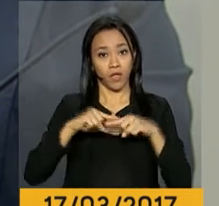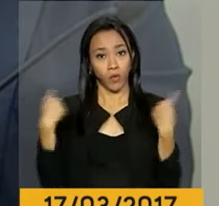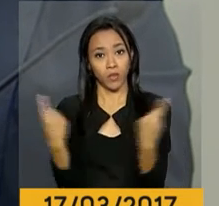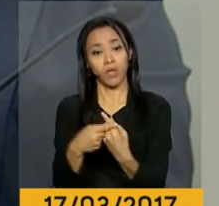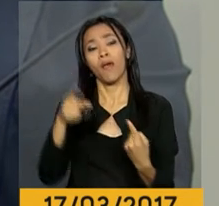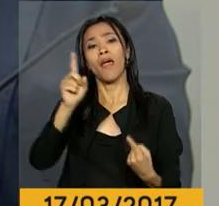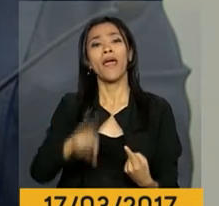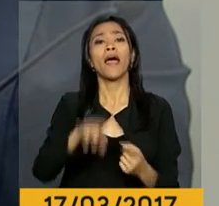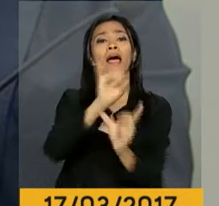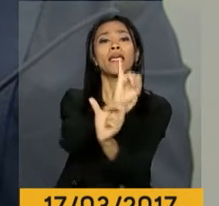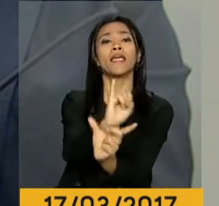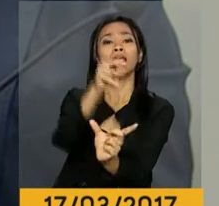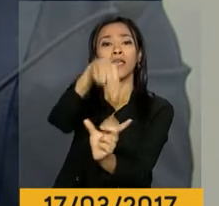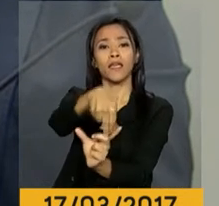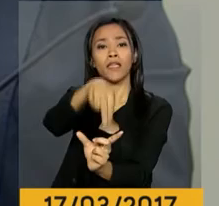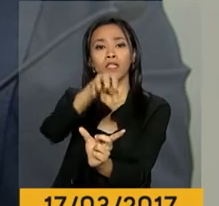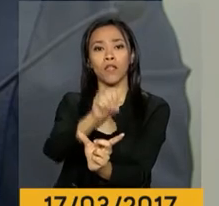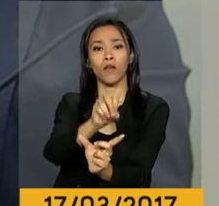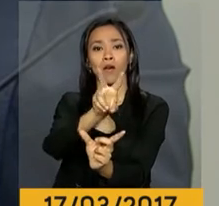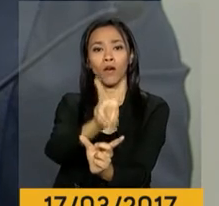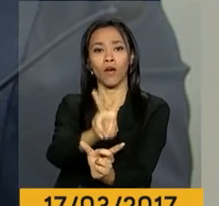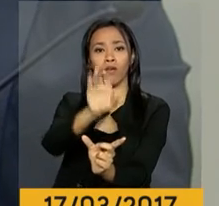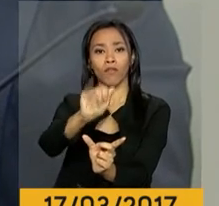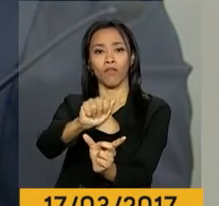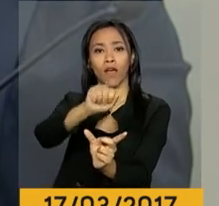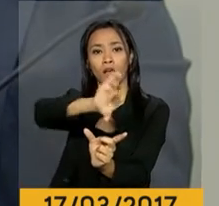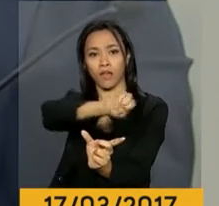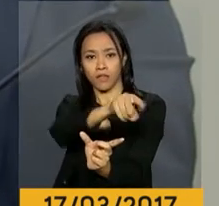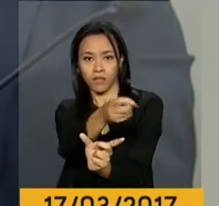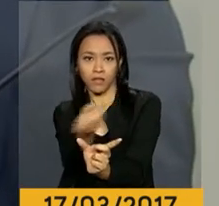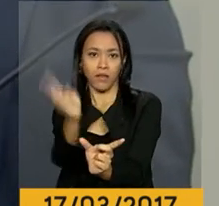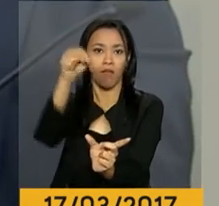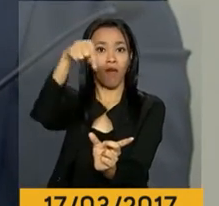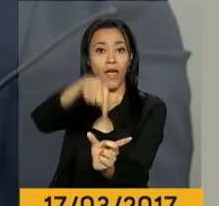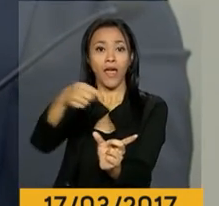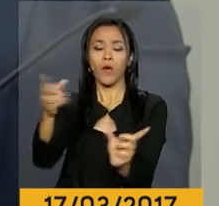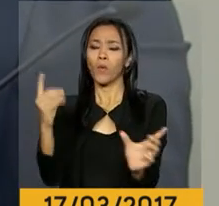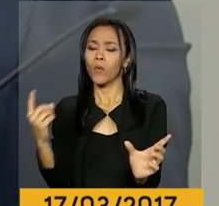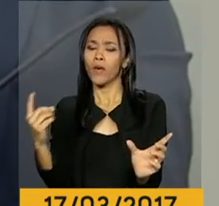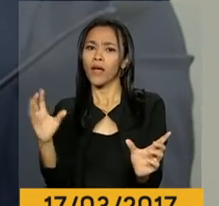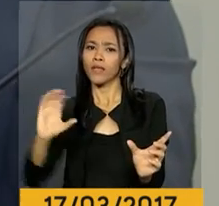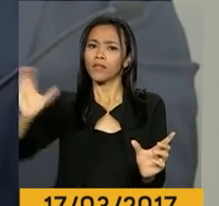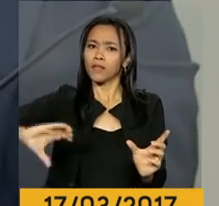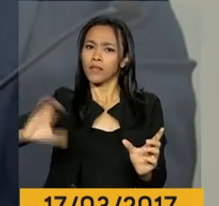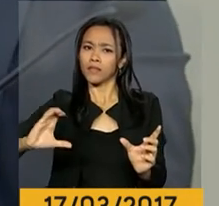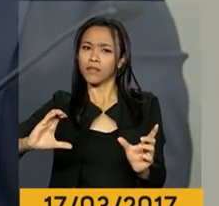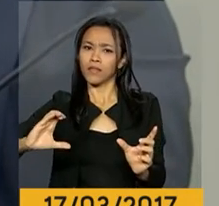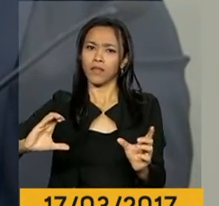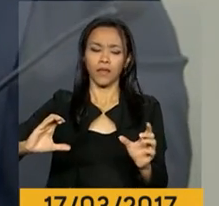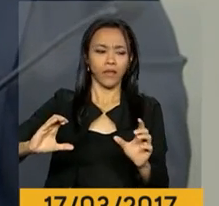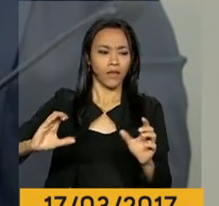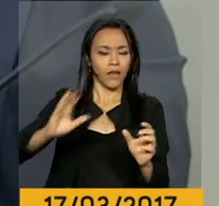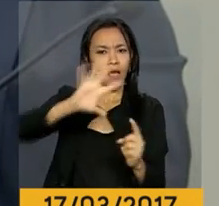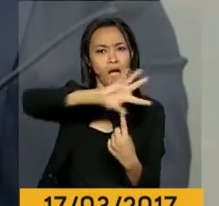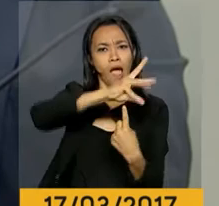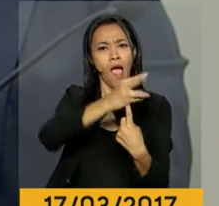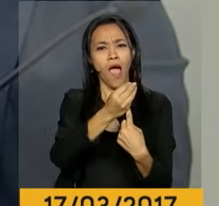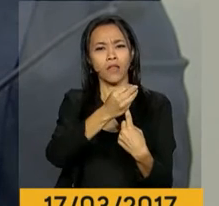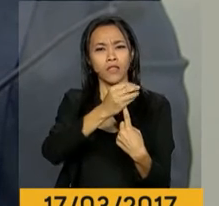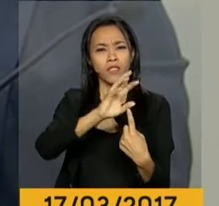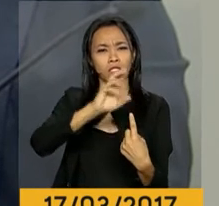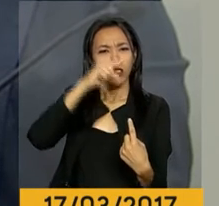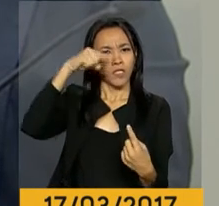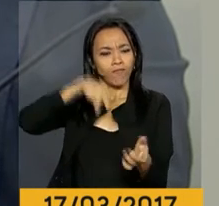a inovação é, na verdade, um encontro, uma espécie de encontro da arte com a ciência, né? A pessoa que inova está criando, está